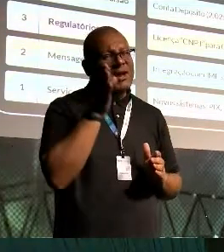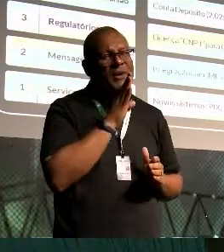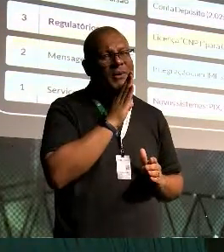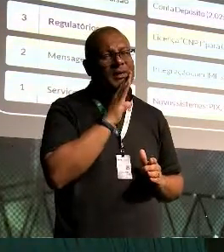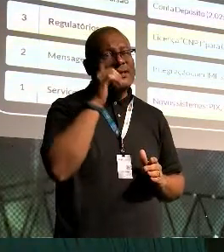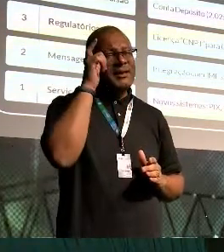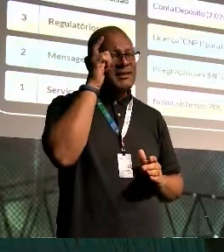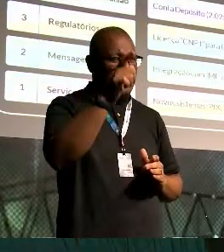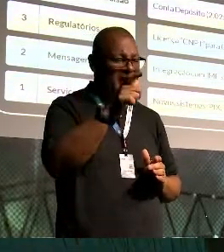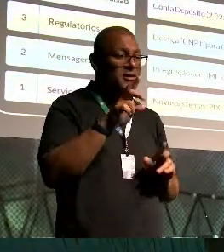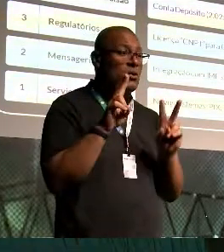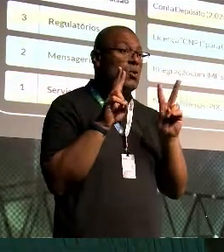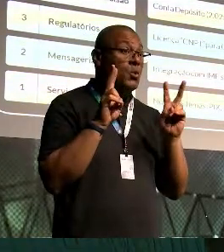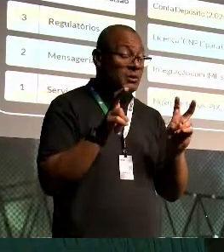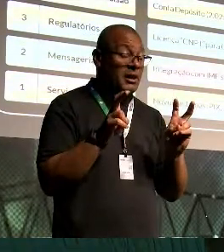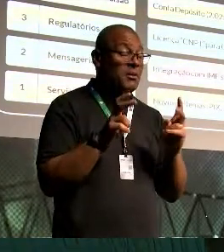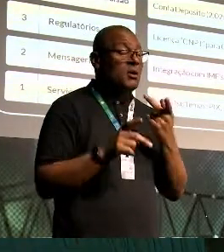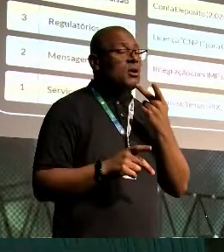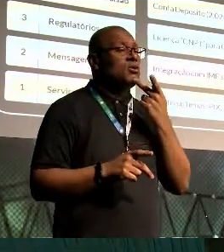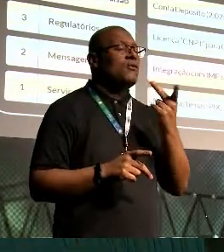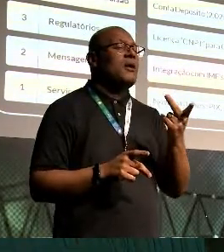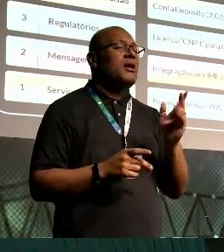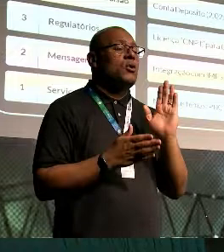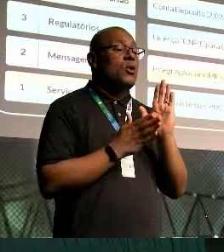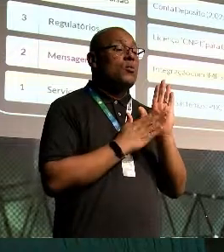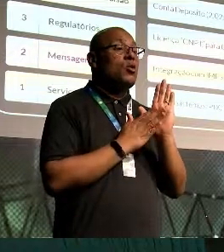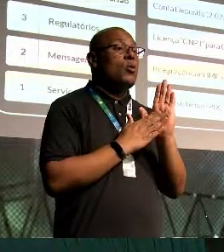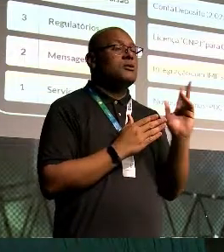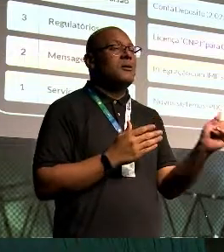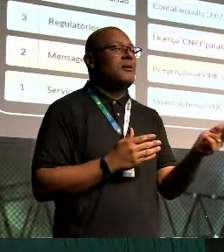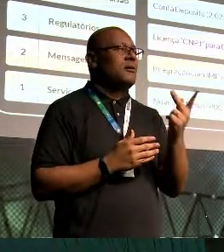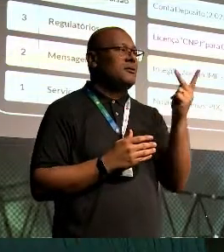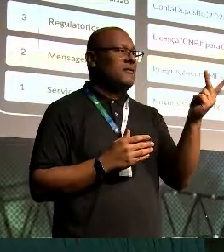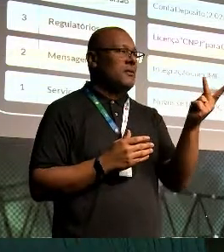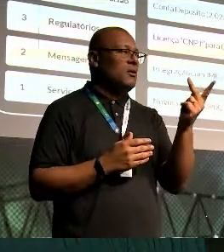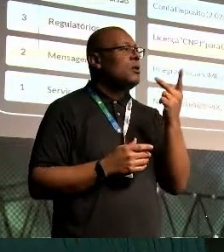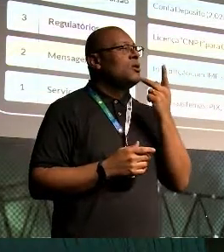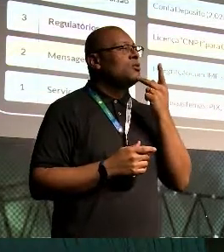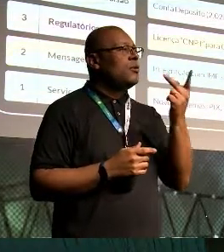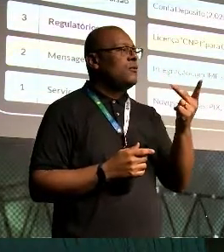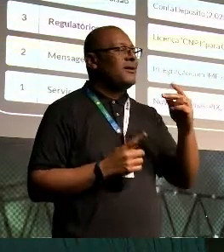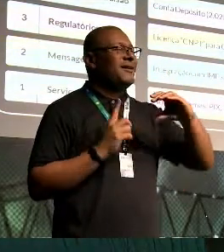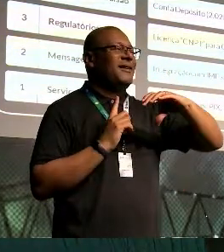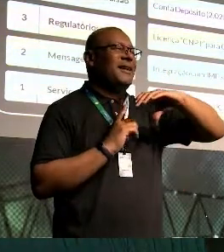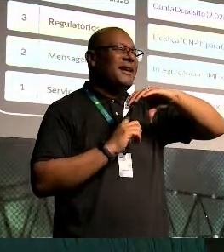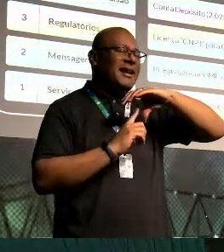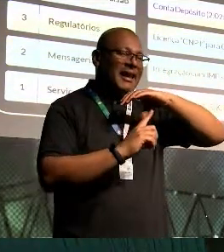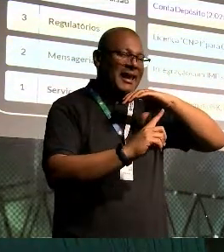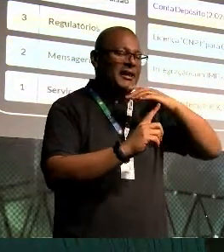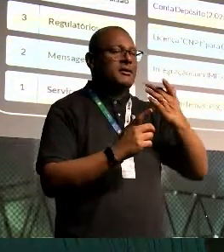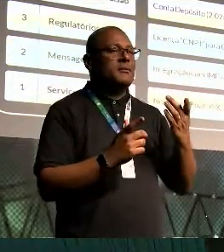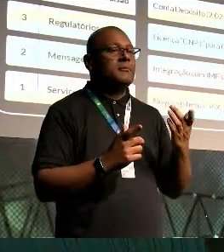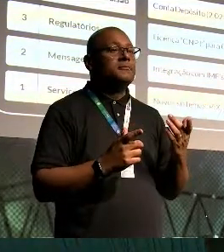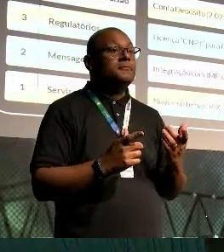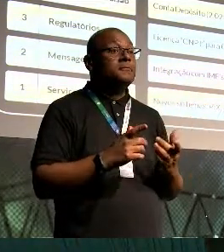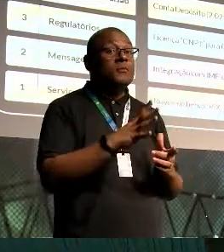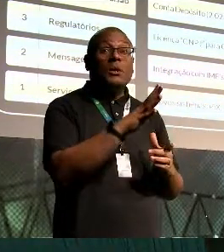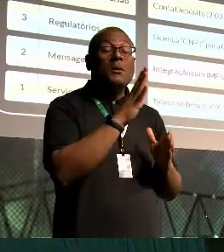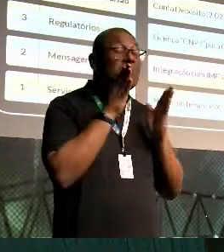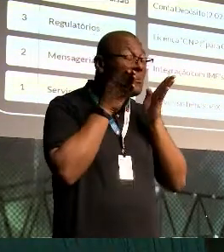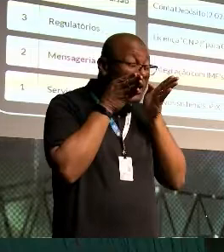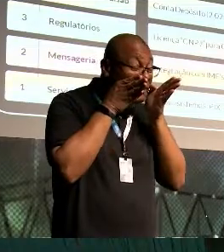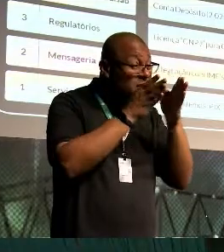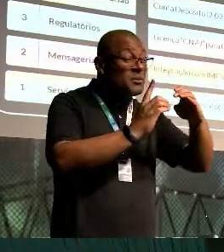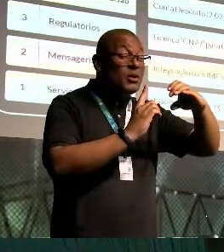se interessam por esse tema, eu estou falando aqui de proposta de valor. Eu estou falando de cliente, de sermos customer-centric,